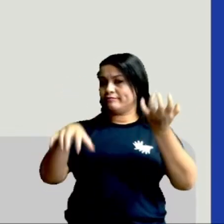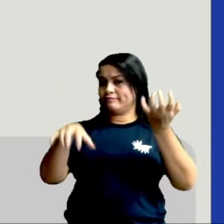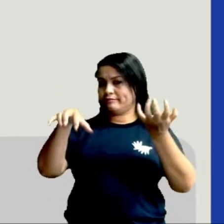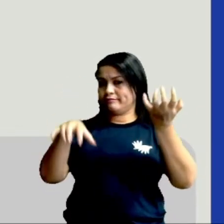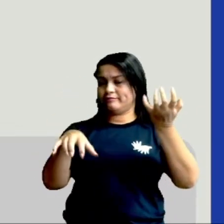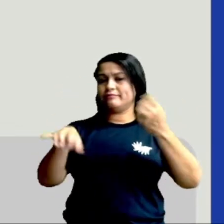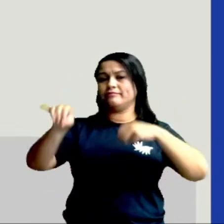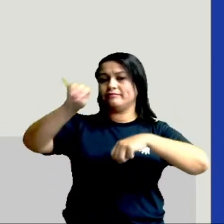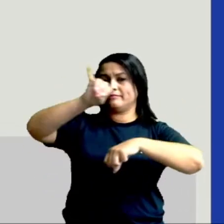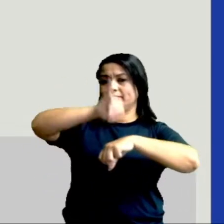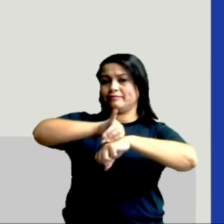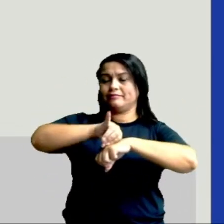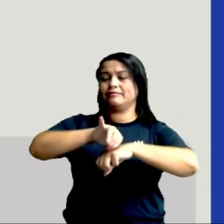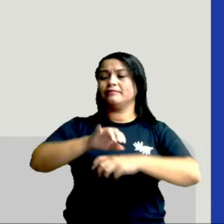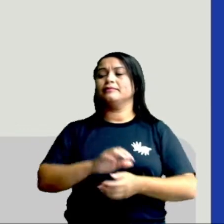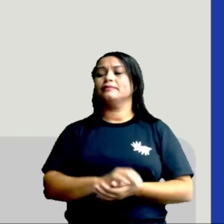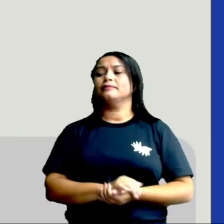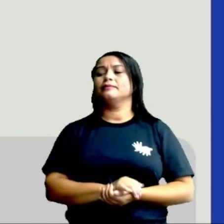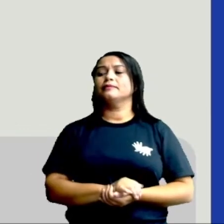que chamamos de Brasília.